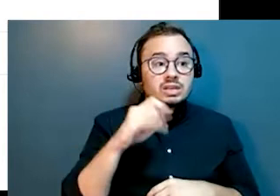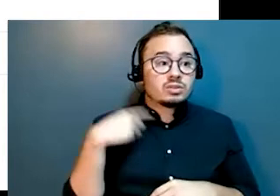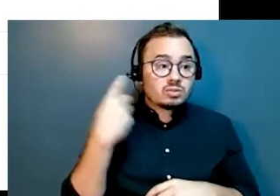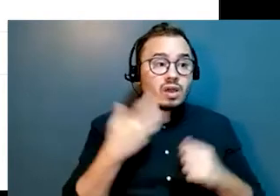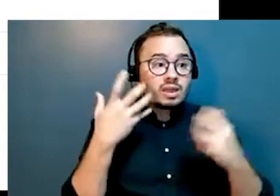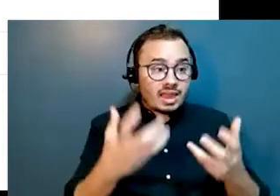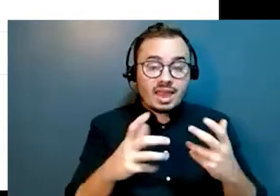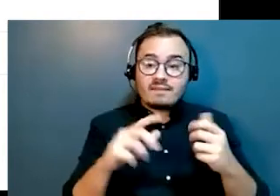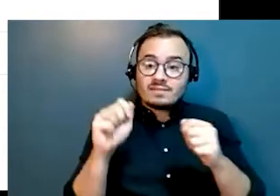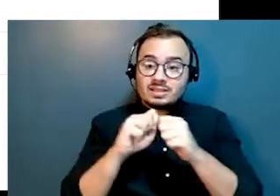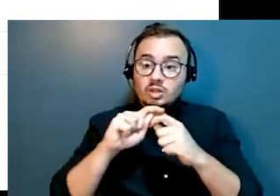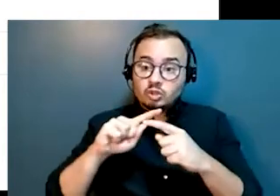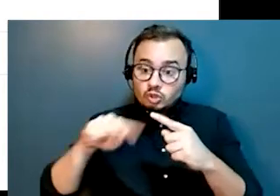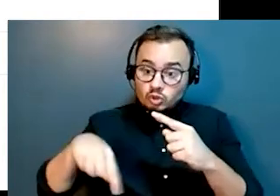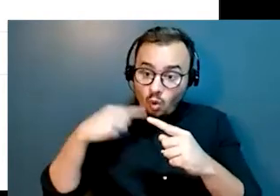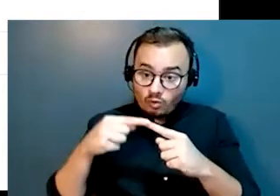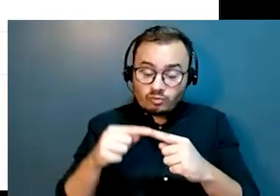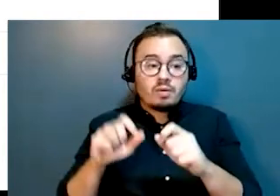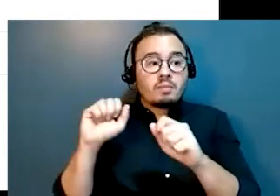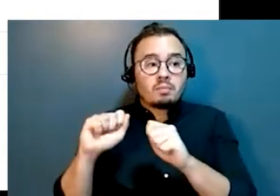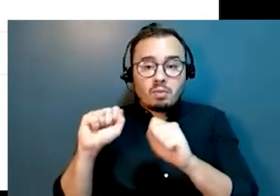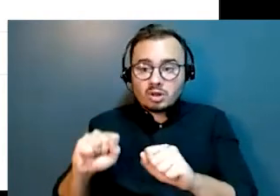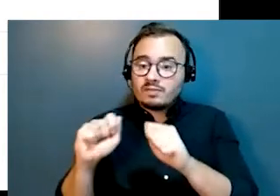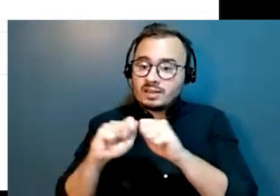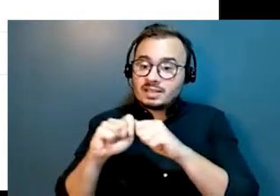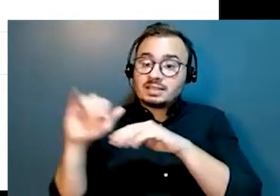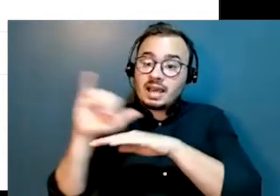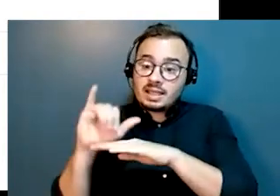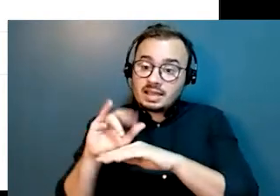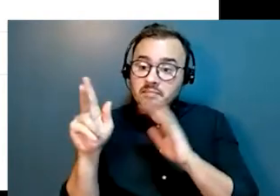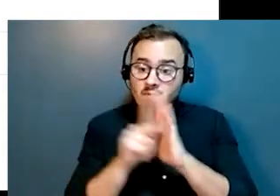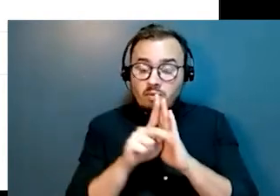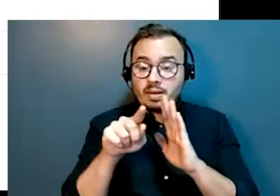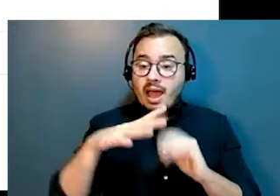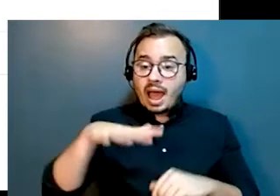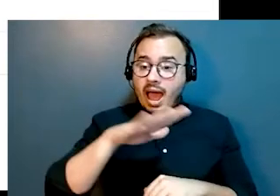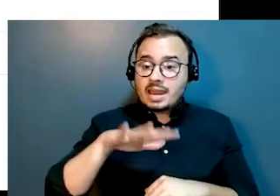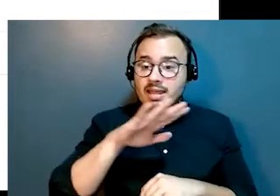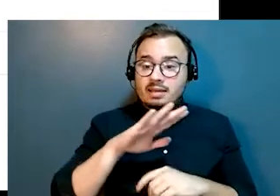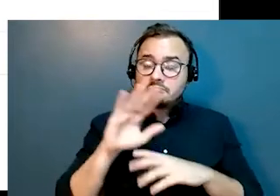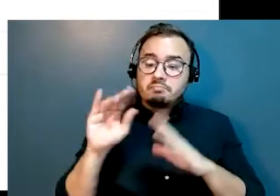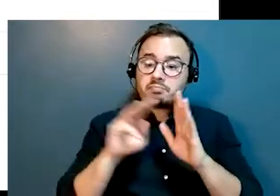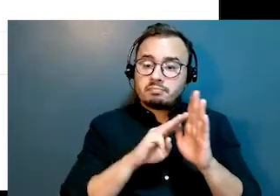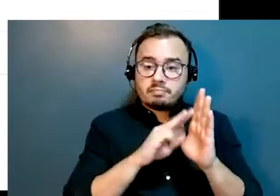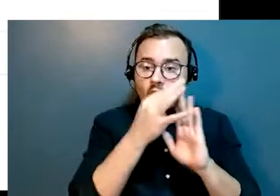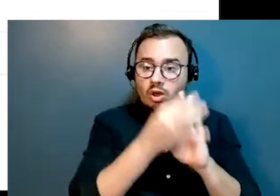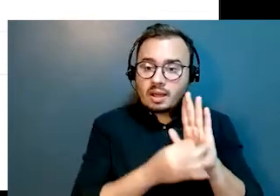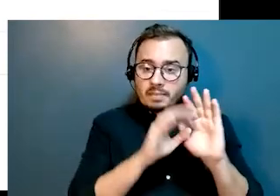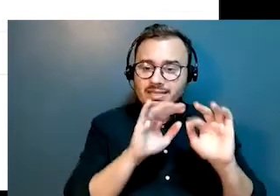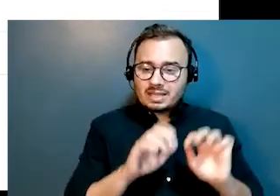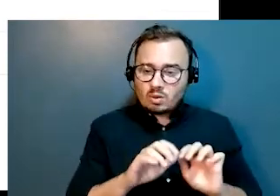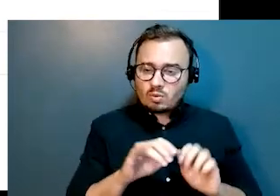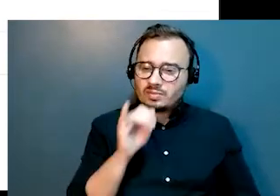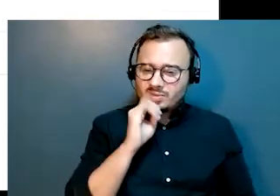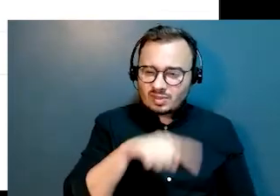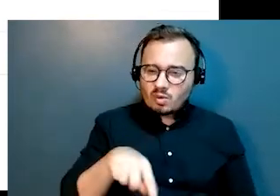pode usar recursos da linguagem de programação. Para quem está acostumado à programação com Ruby, de novo, e que usou Rails por algum tempo, você